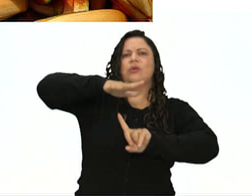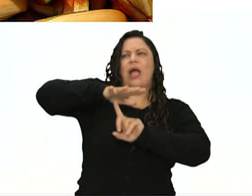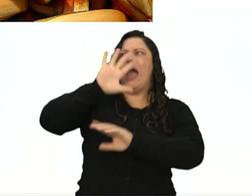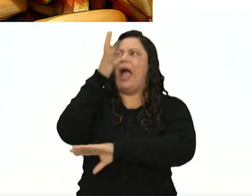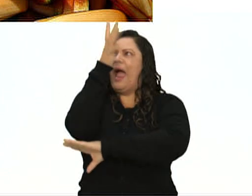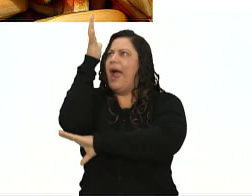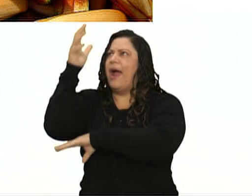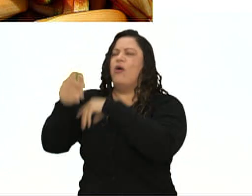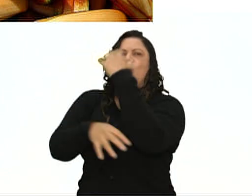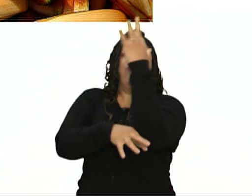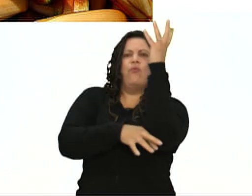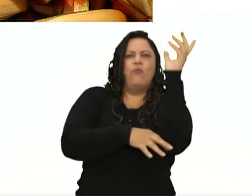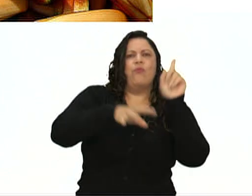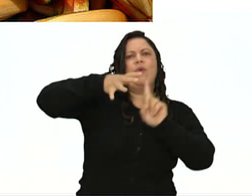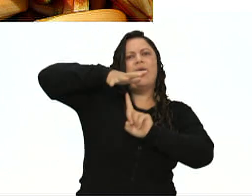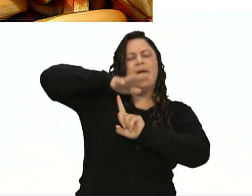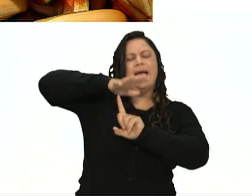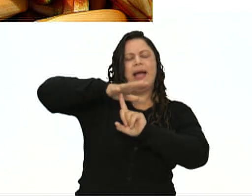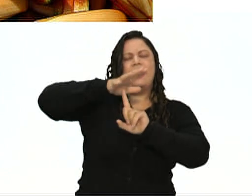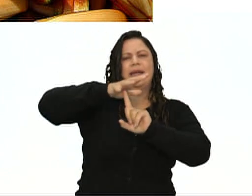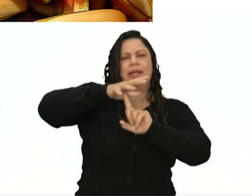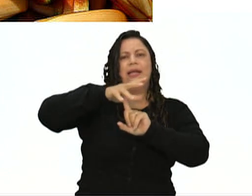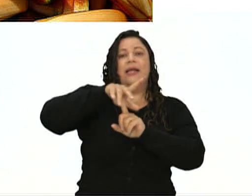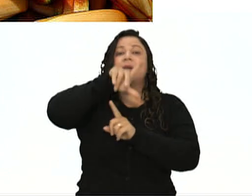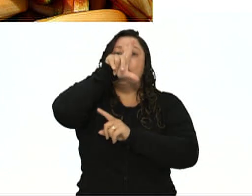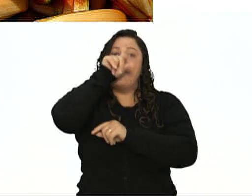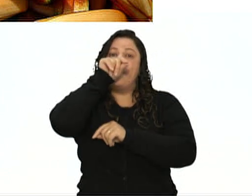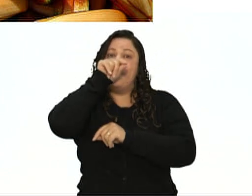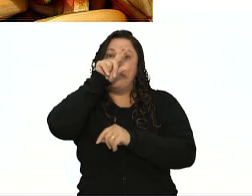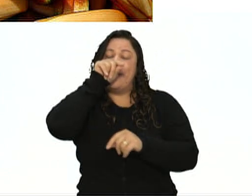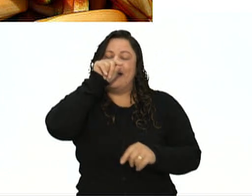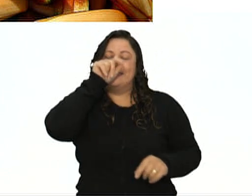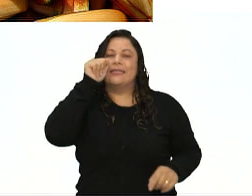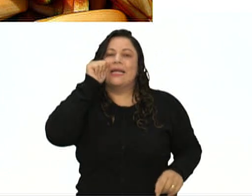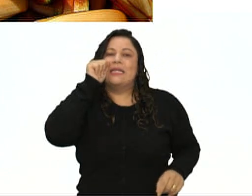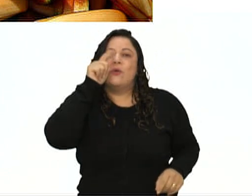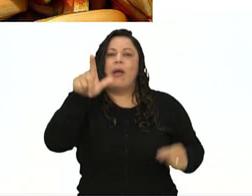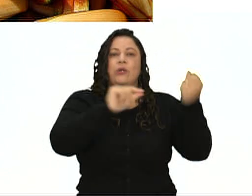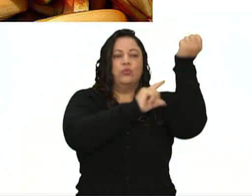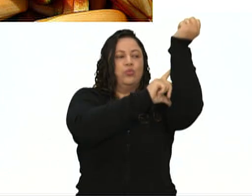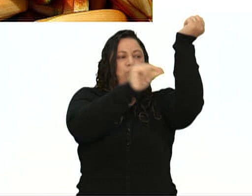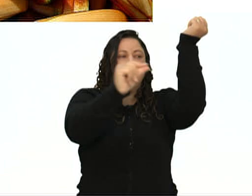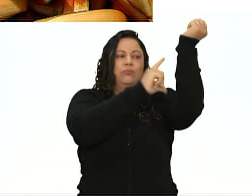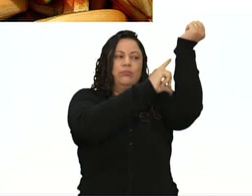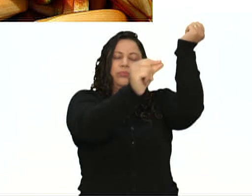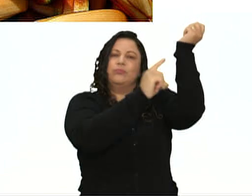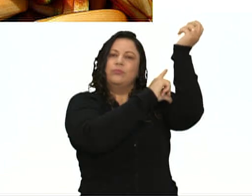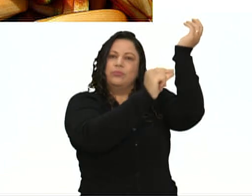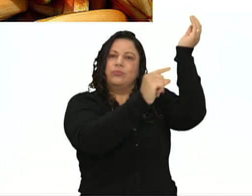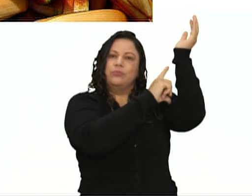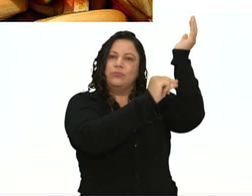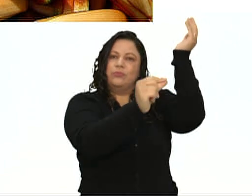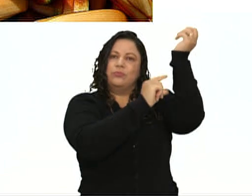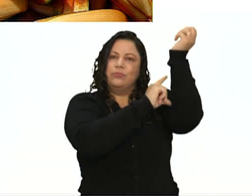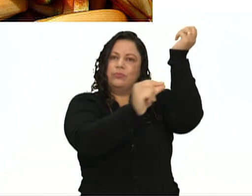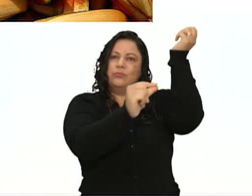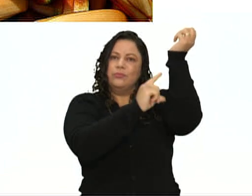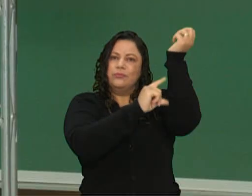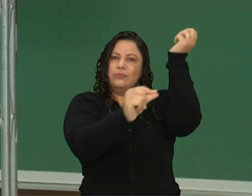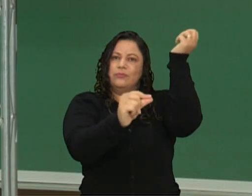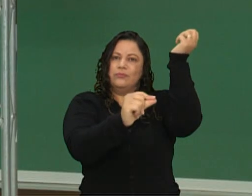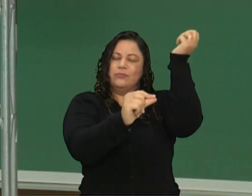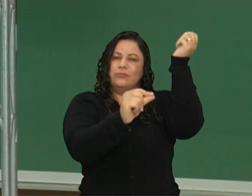gralha azul são os símbolos mais emblemáticos do Paraná. Quando